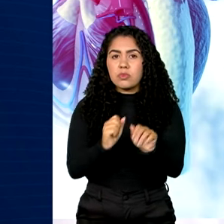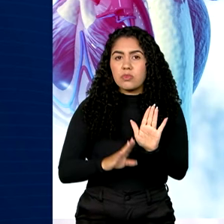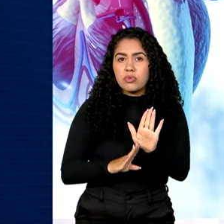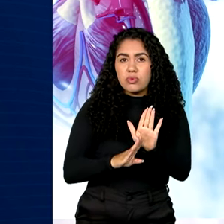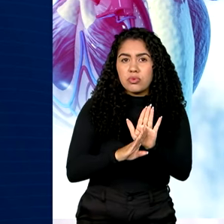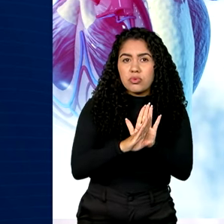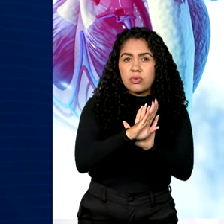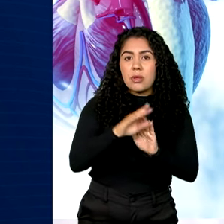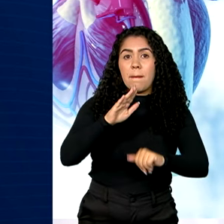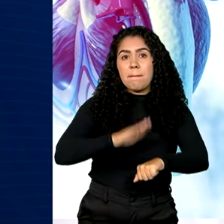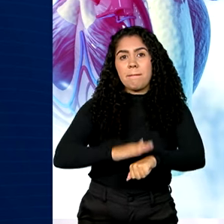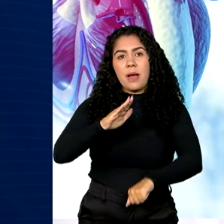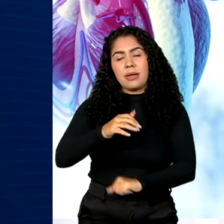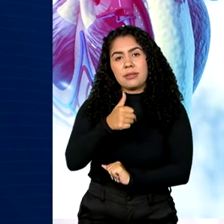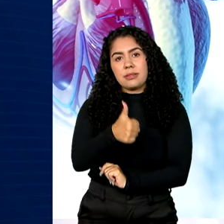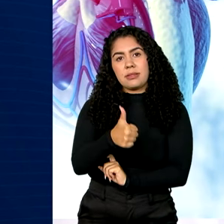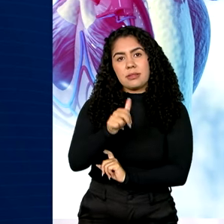mais de